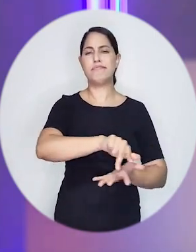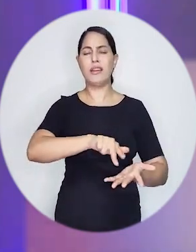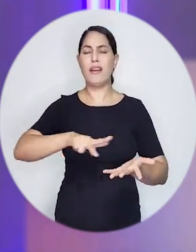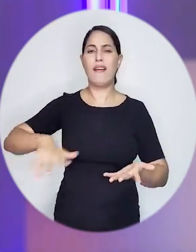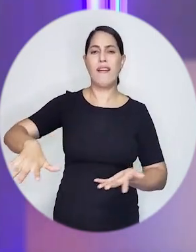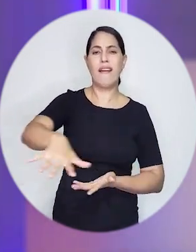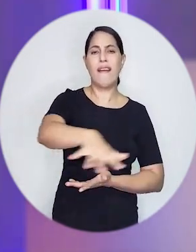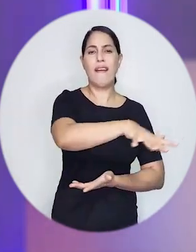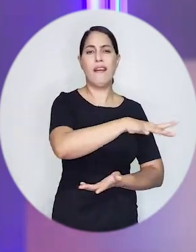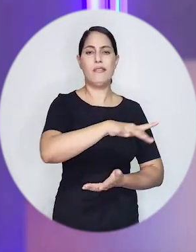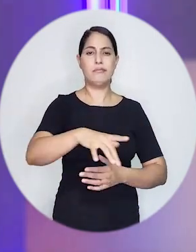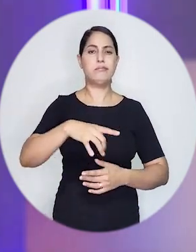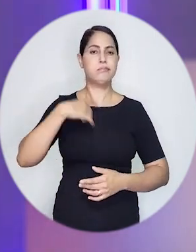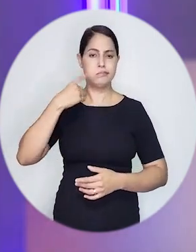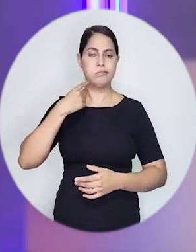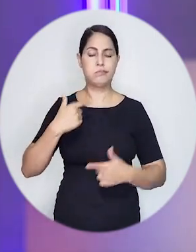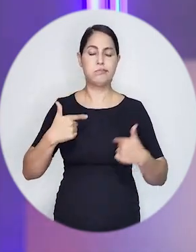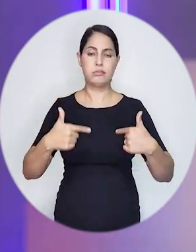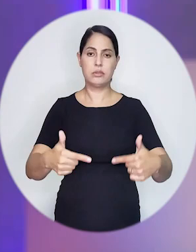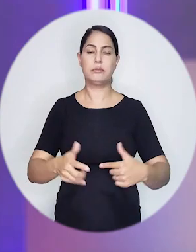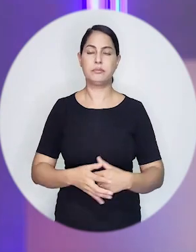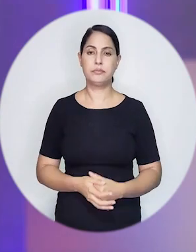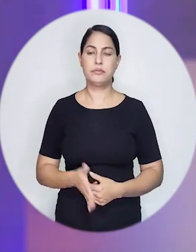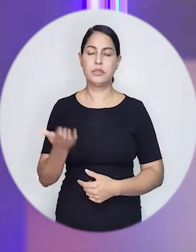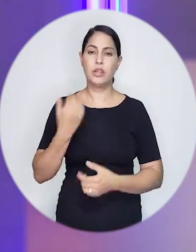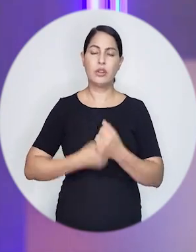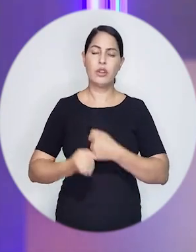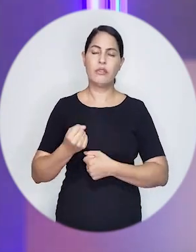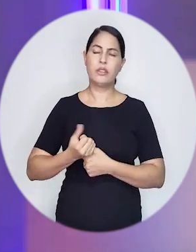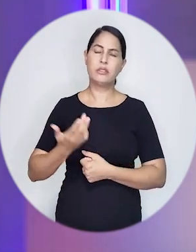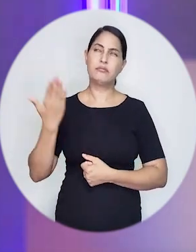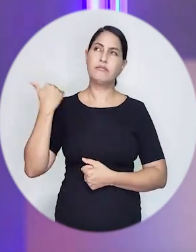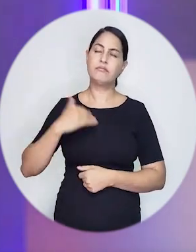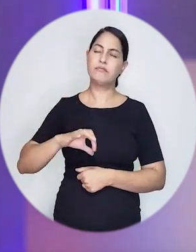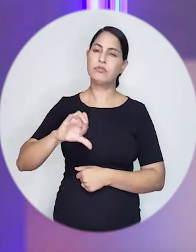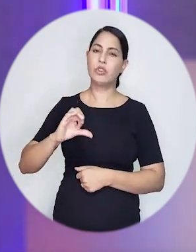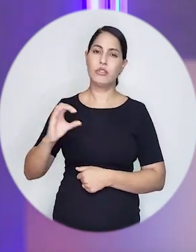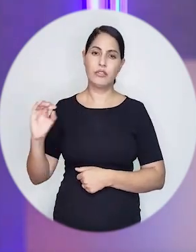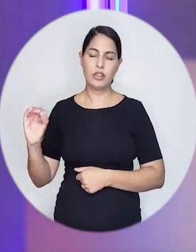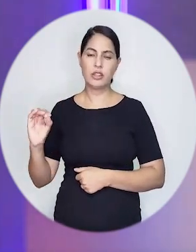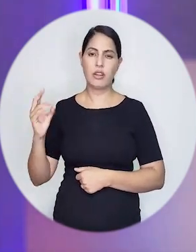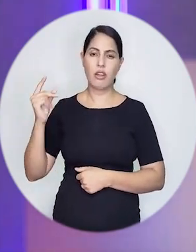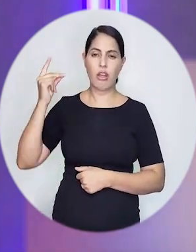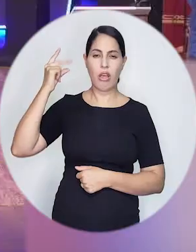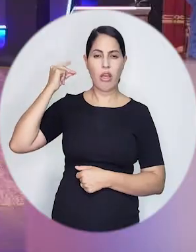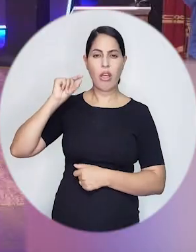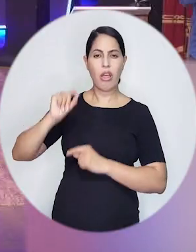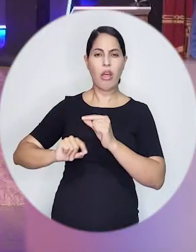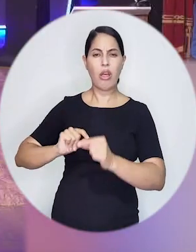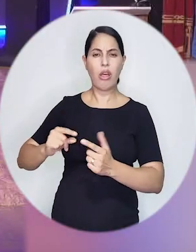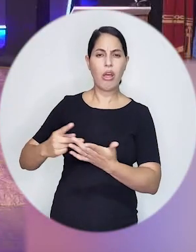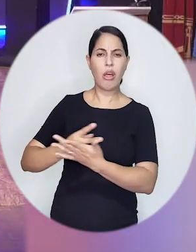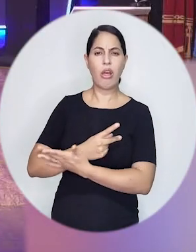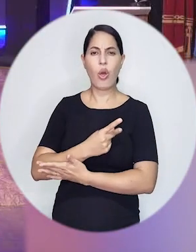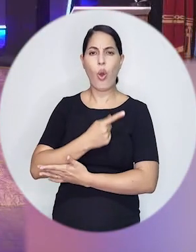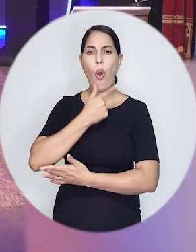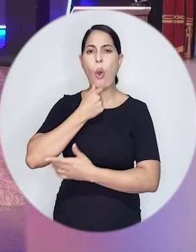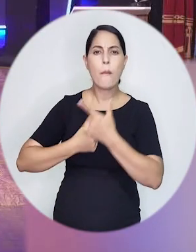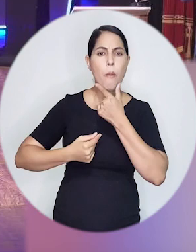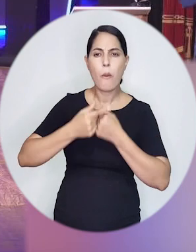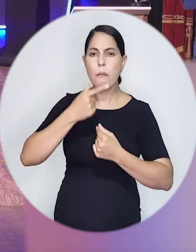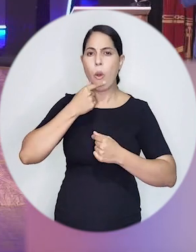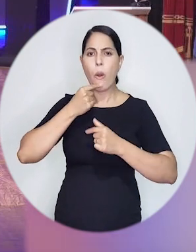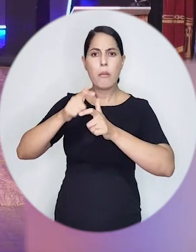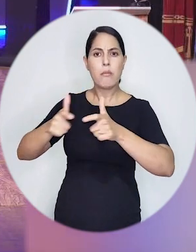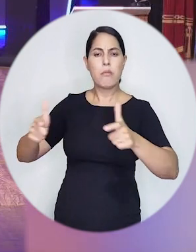previdenciária, etc., bem como da jovem advocacia. Quando da criação, 90 anos atrás,